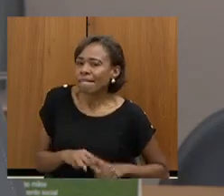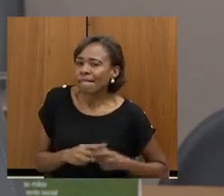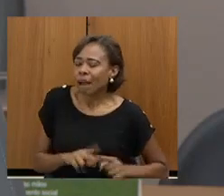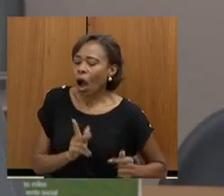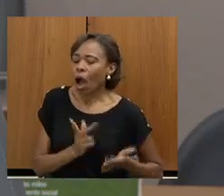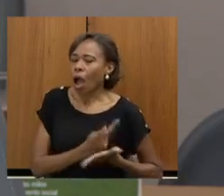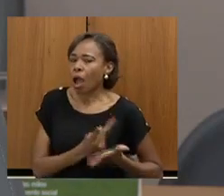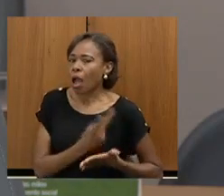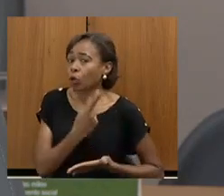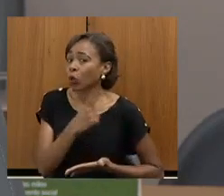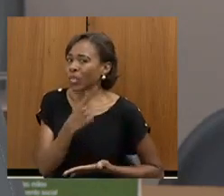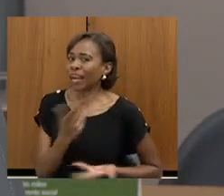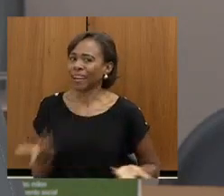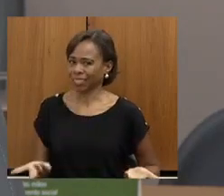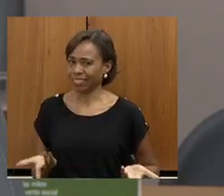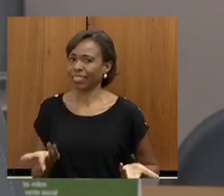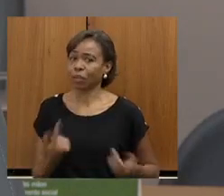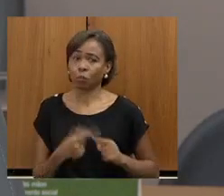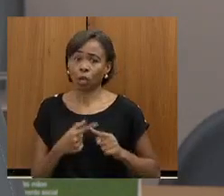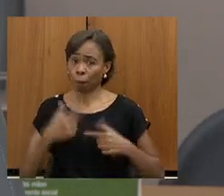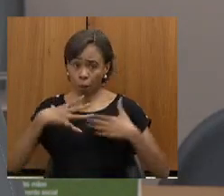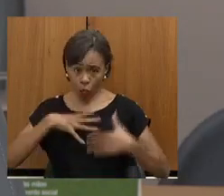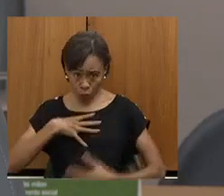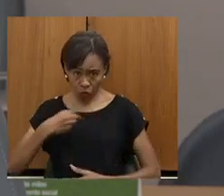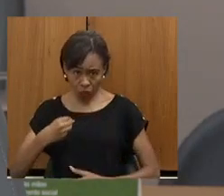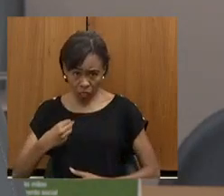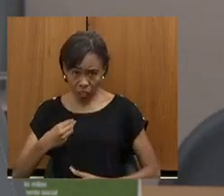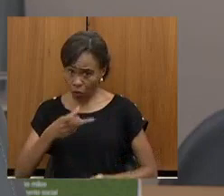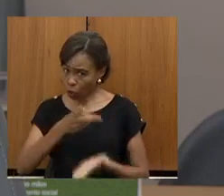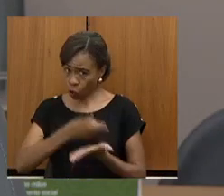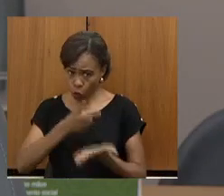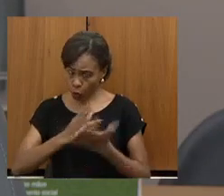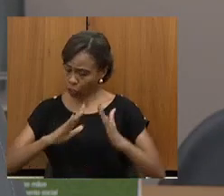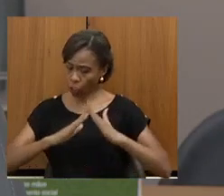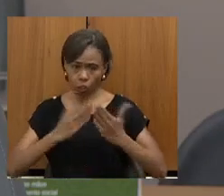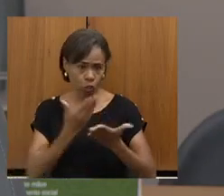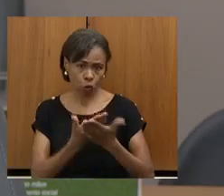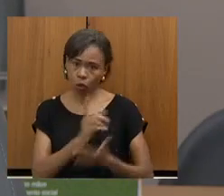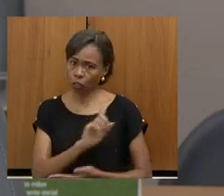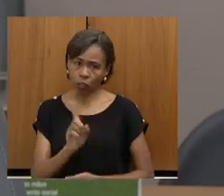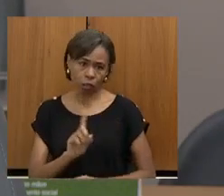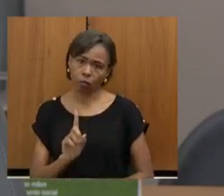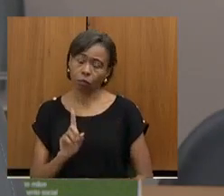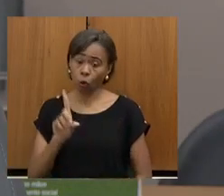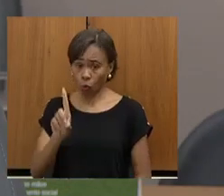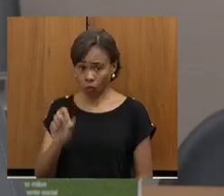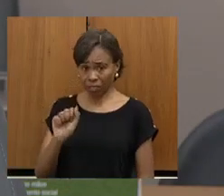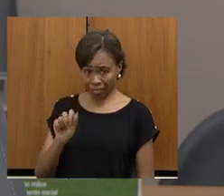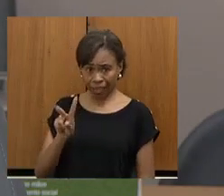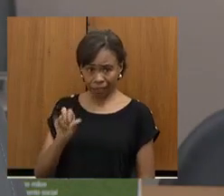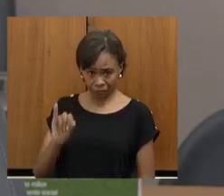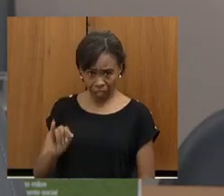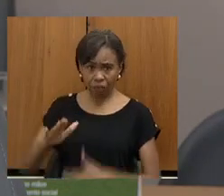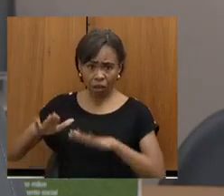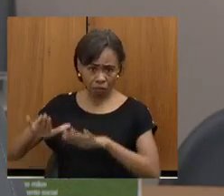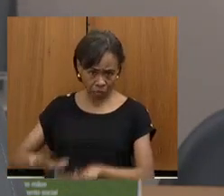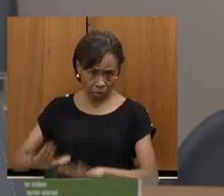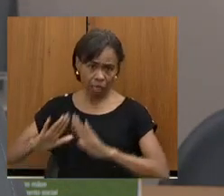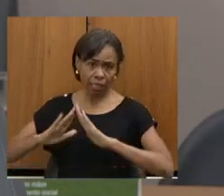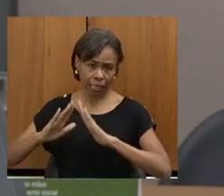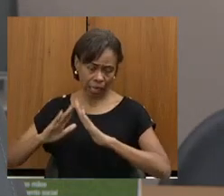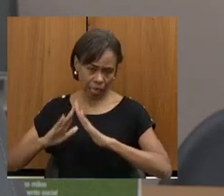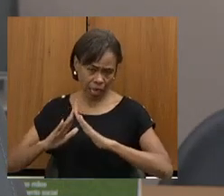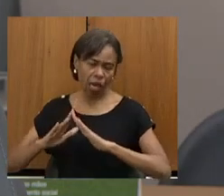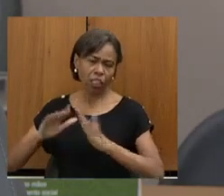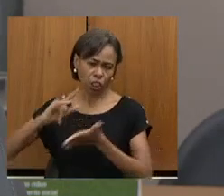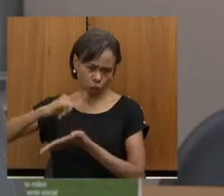dela, porque meus filhos não permanecem mais nessa escola. o Davi vai ficar em casa de atestado até o fim do ano. No